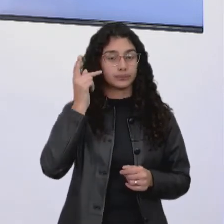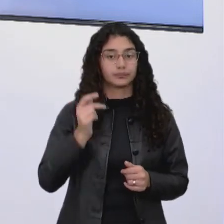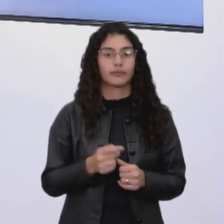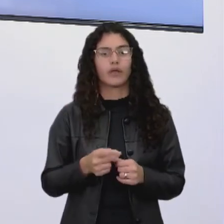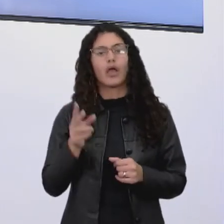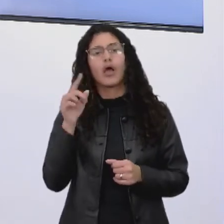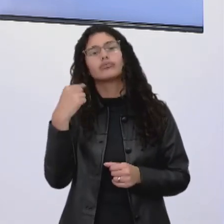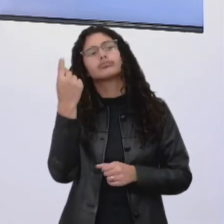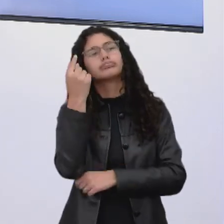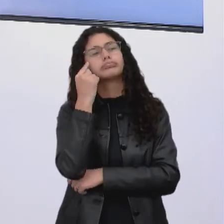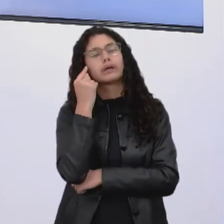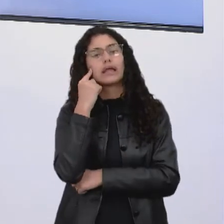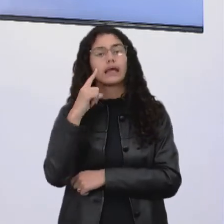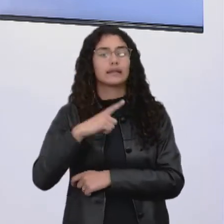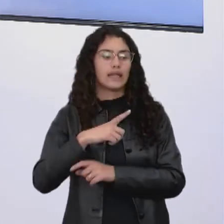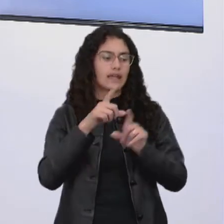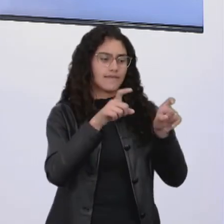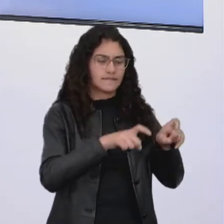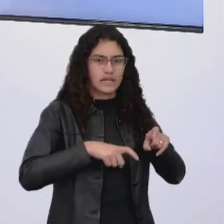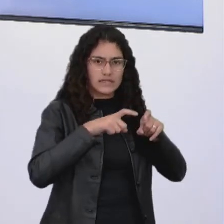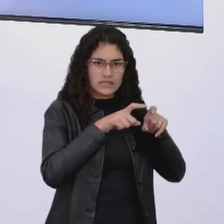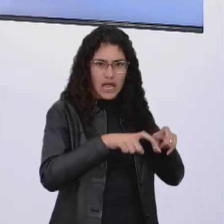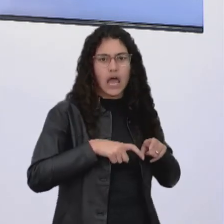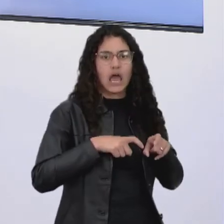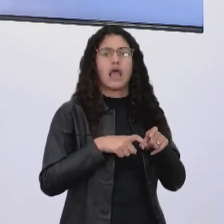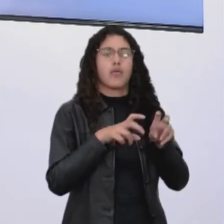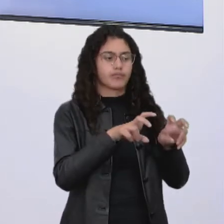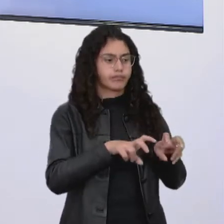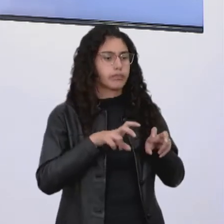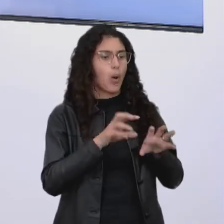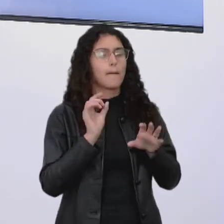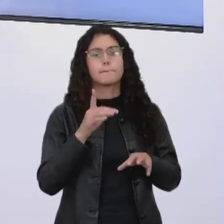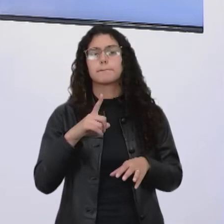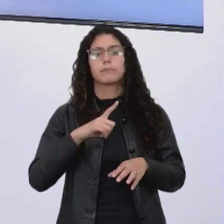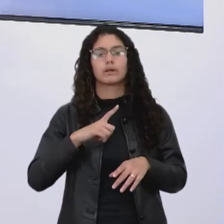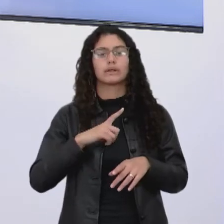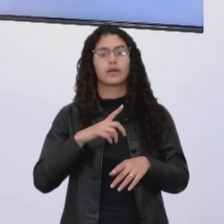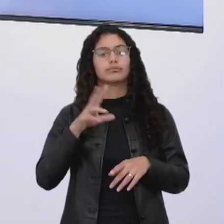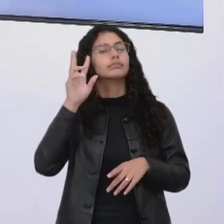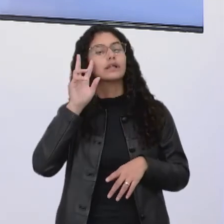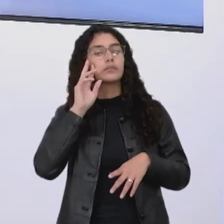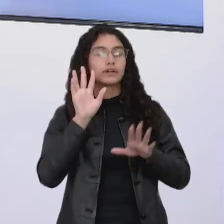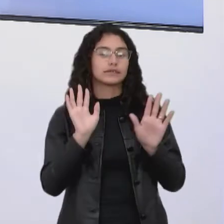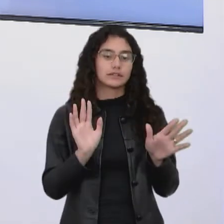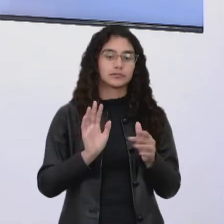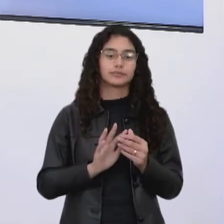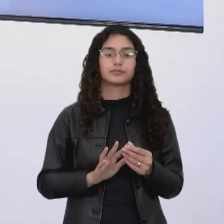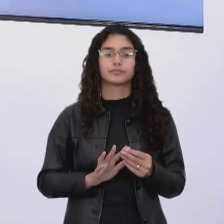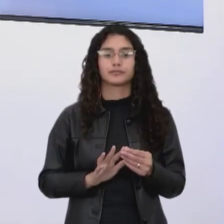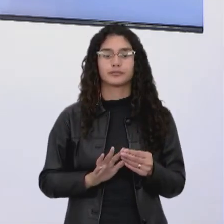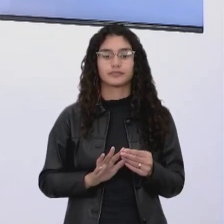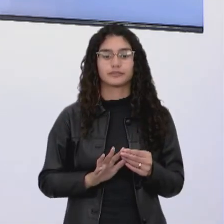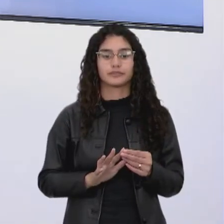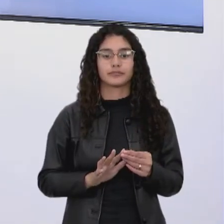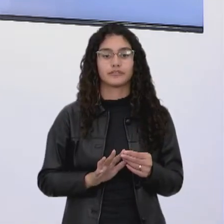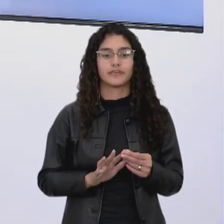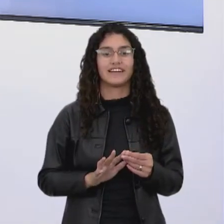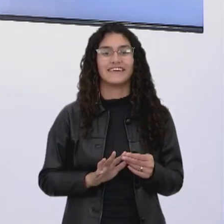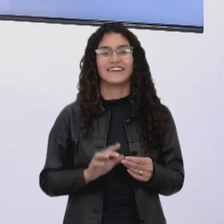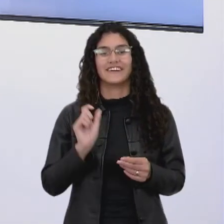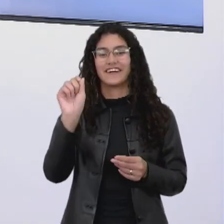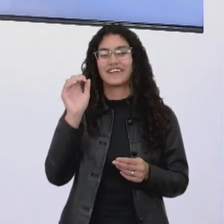Vamos fingir que aqui a gente tem fazendas e tal, só para poder dar um recorte, né? Por mais que só tenha prédio. O